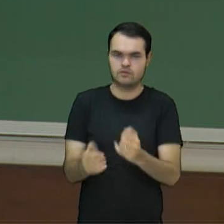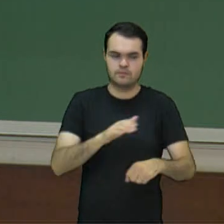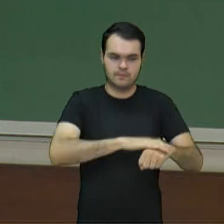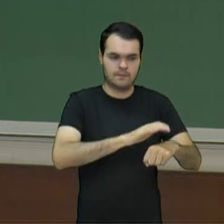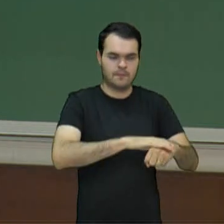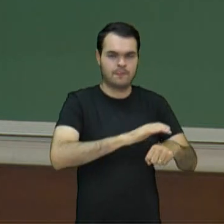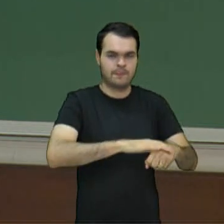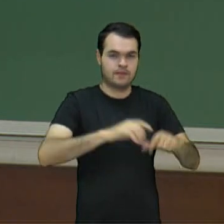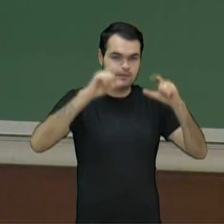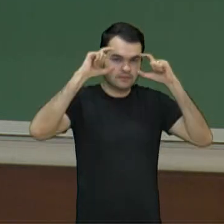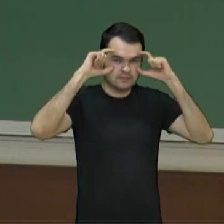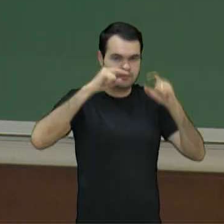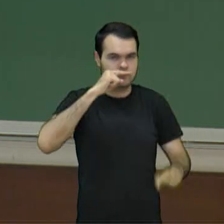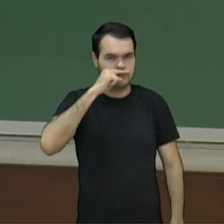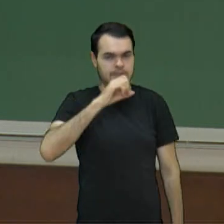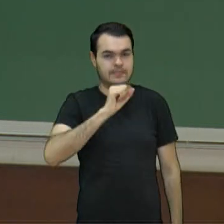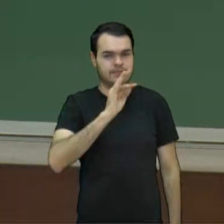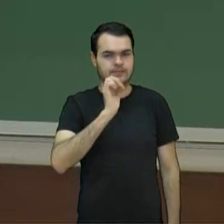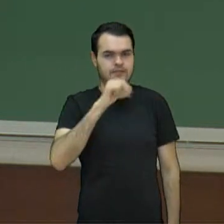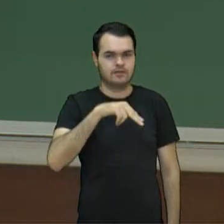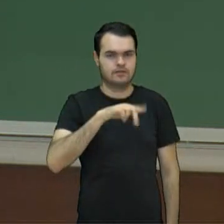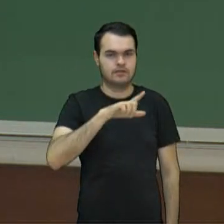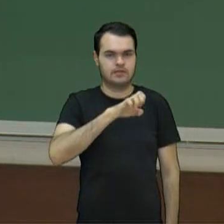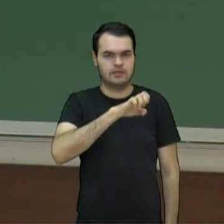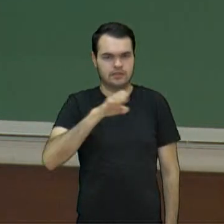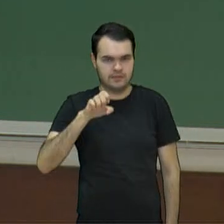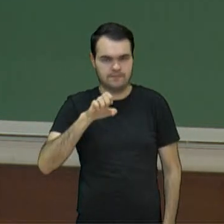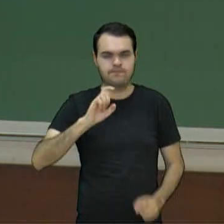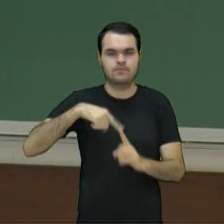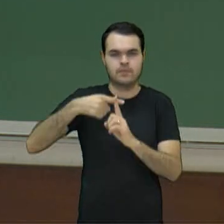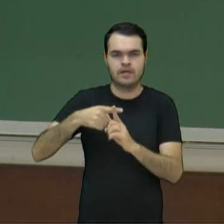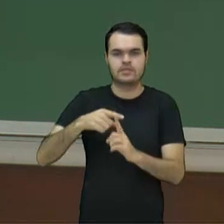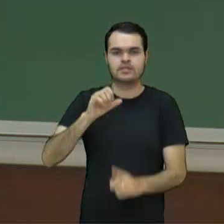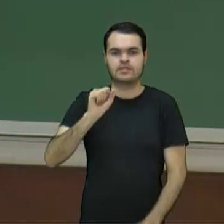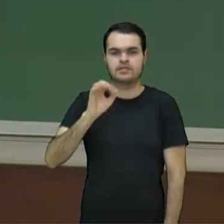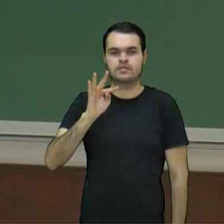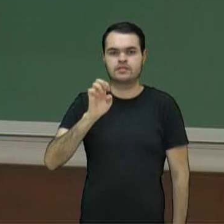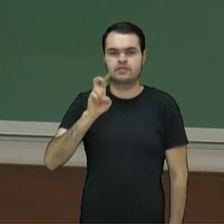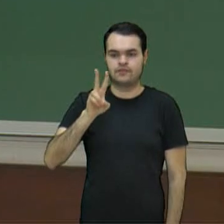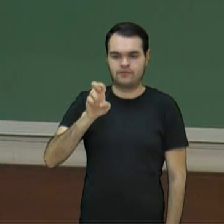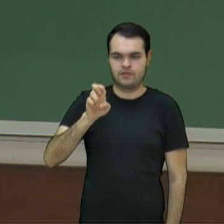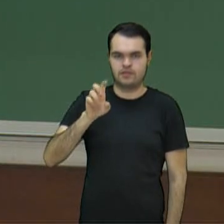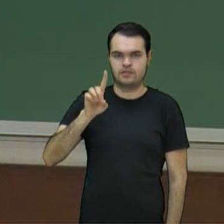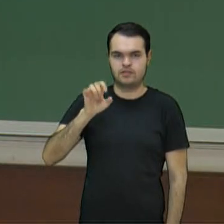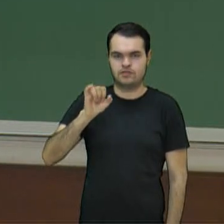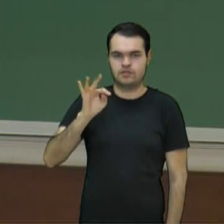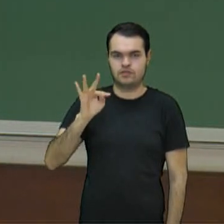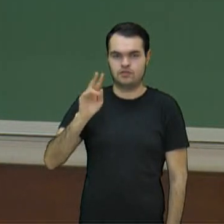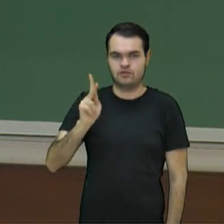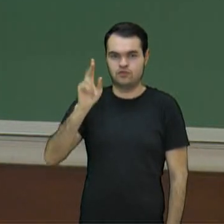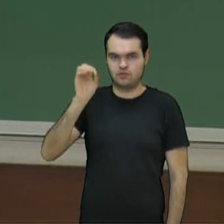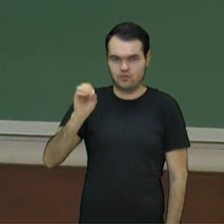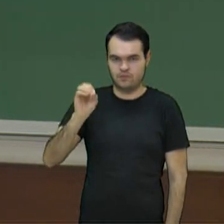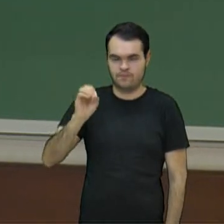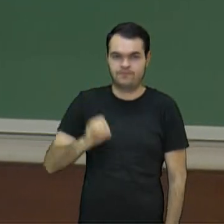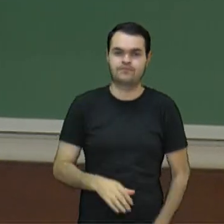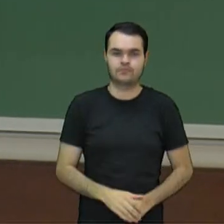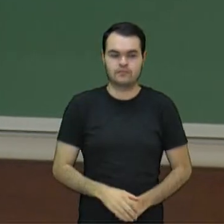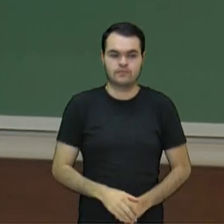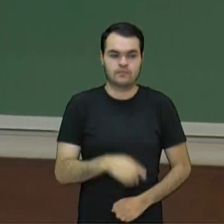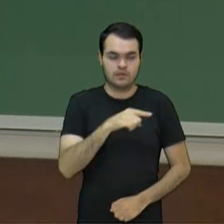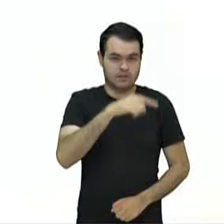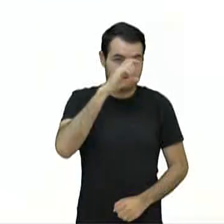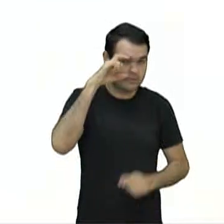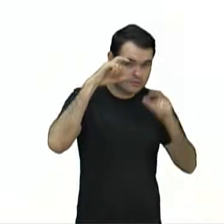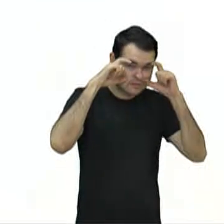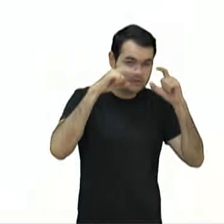Lee e do Steve Ditko. Na verdade, Stan Lee pertence ao Marvel e o Ditko a DC Comics. His